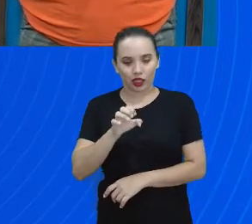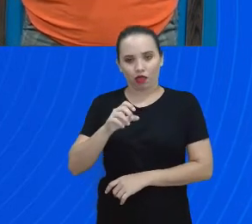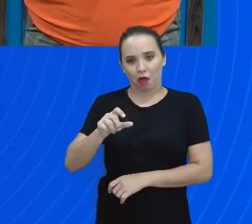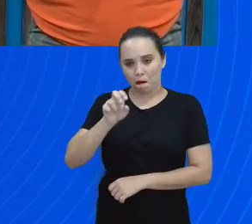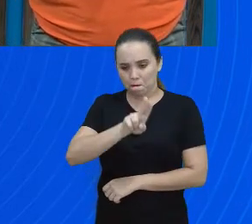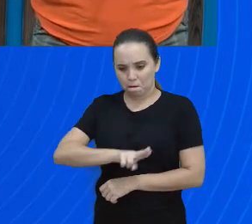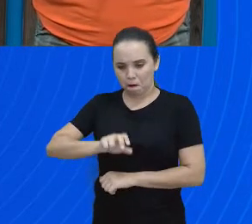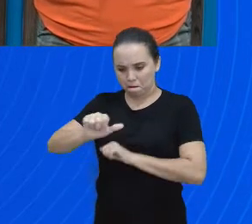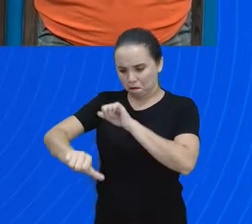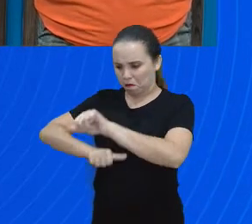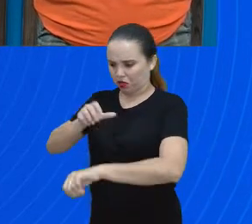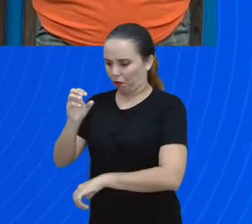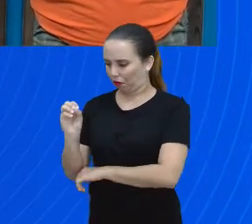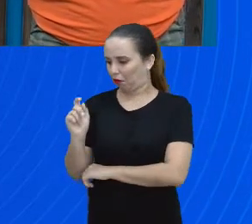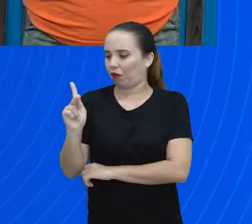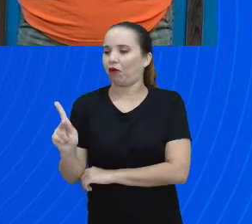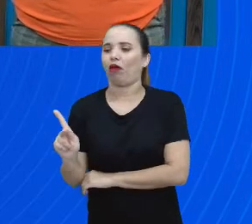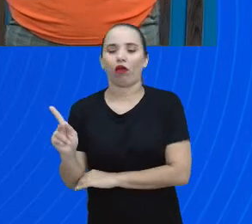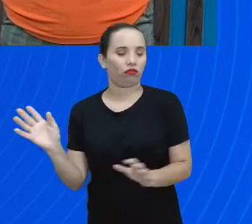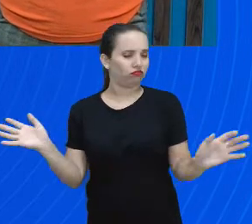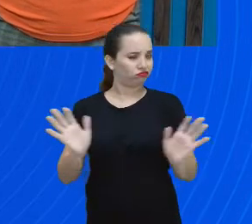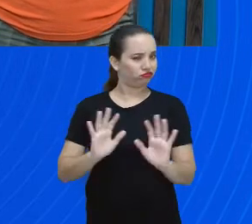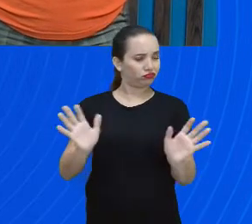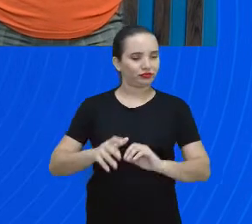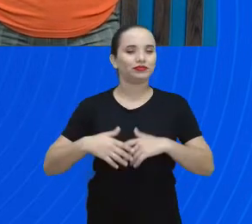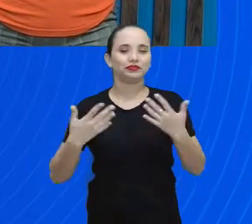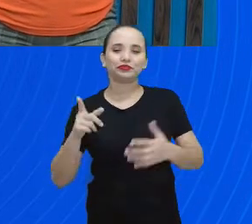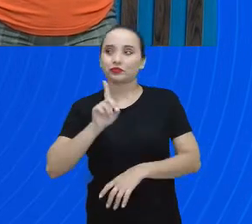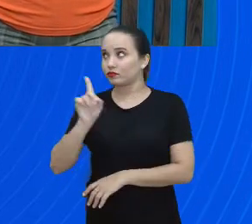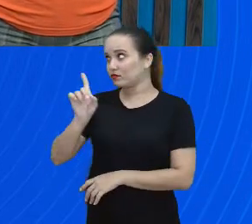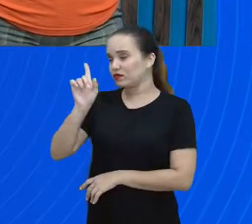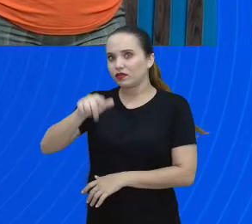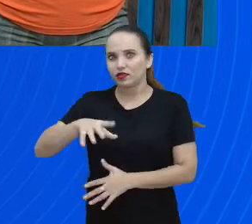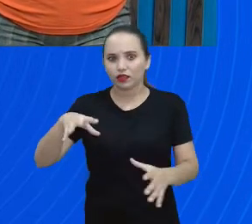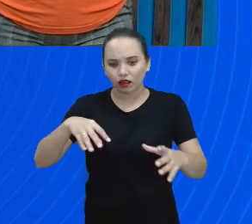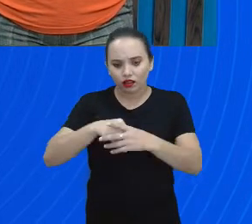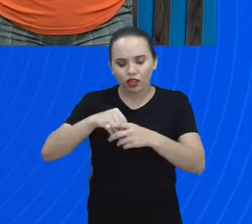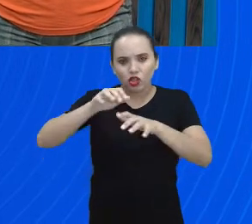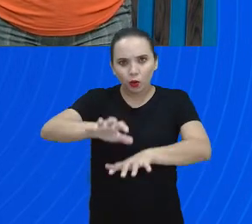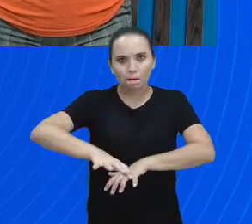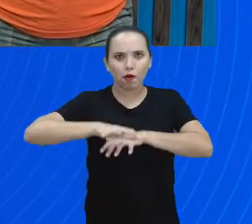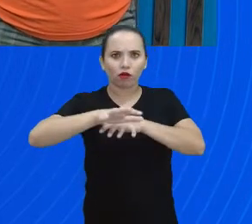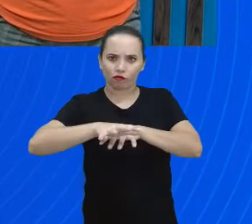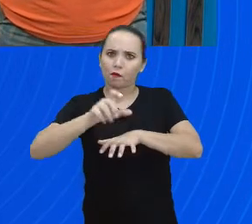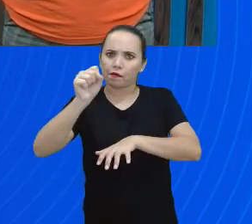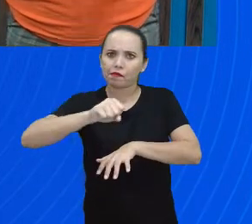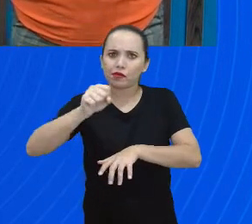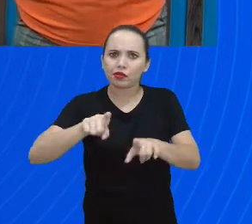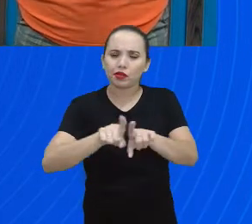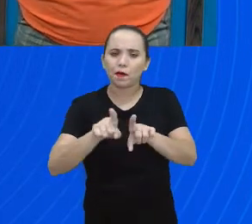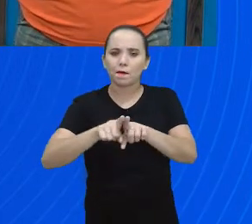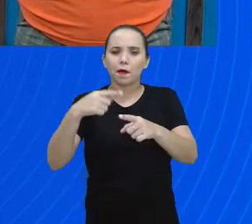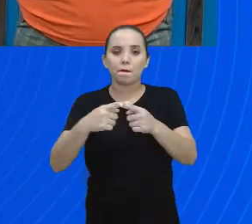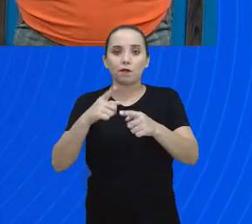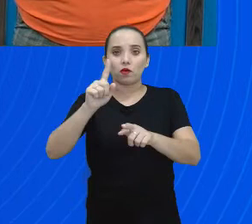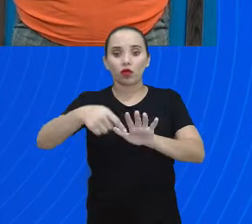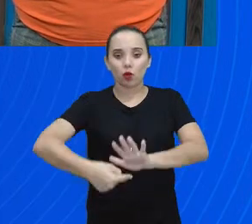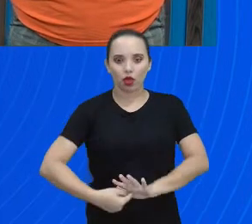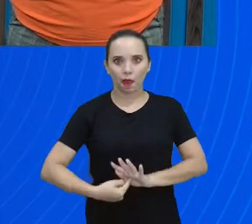muito do movimento armorial, porque o que é o movimento armorial? É a afirmação da nossa brasilidade, da